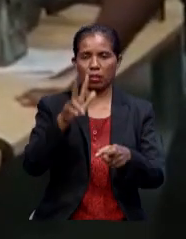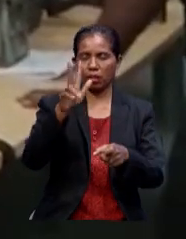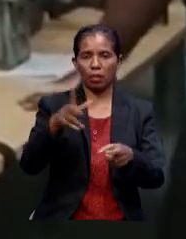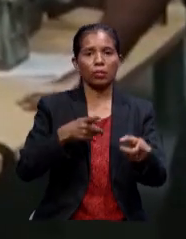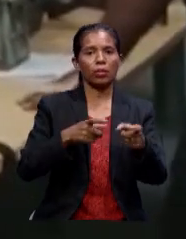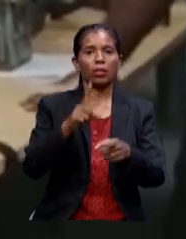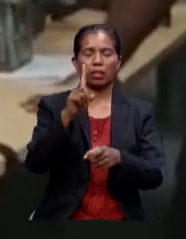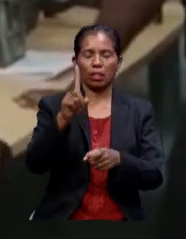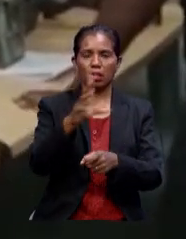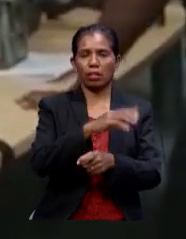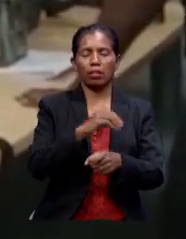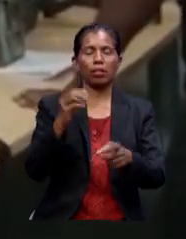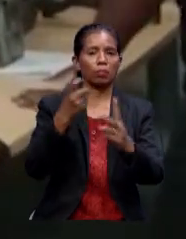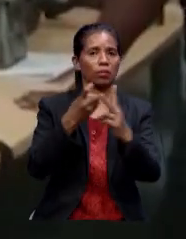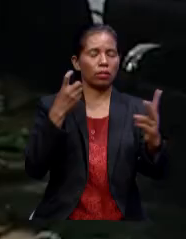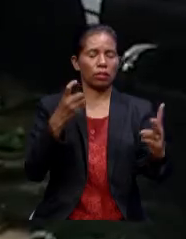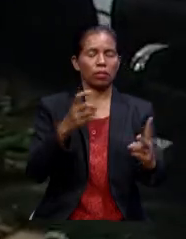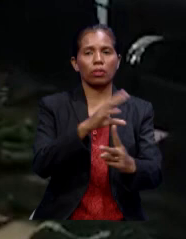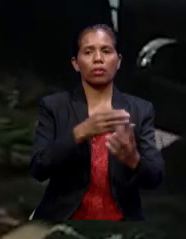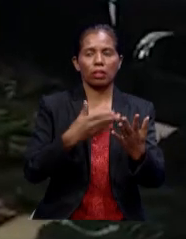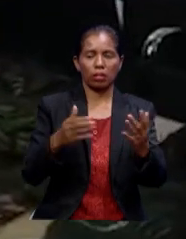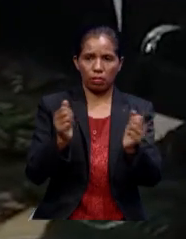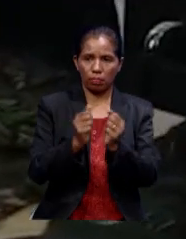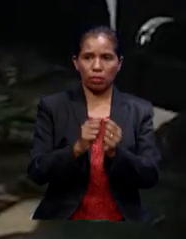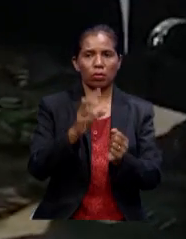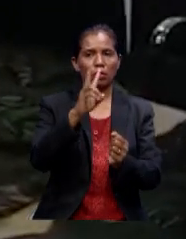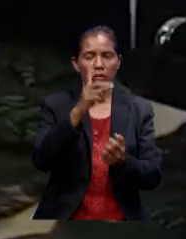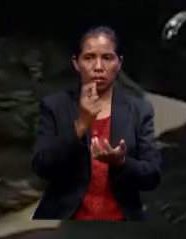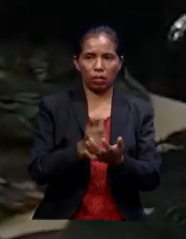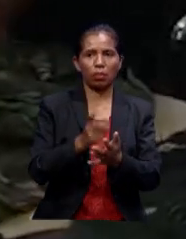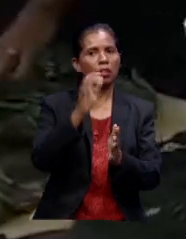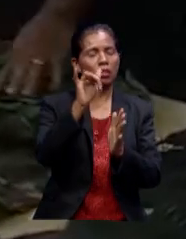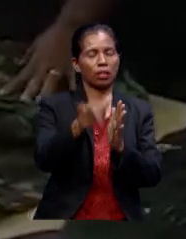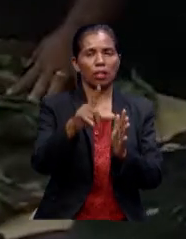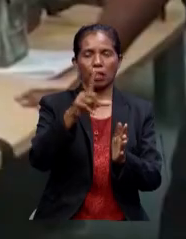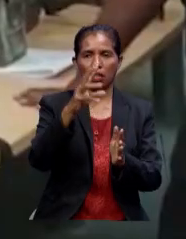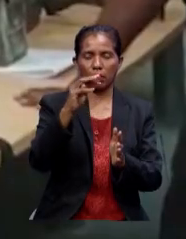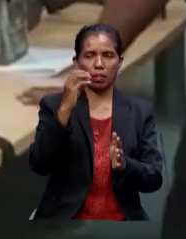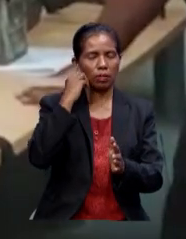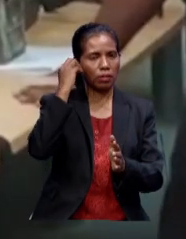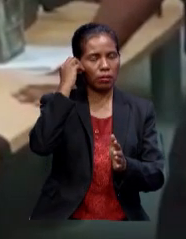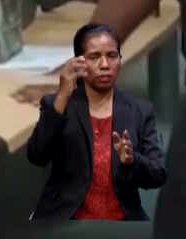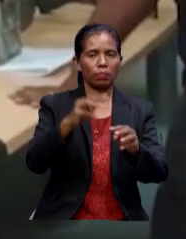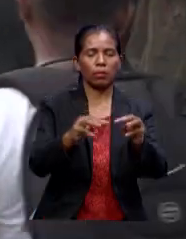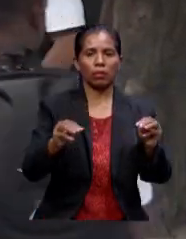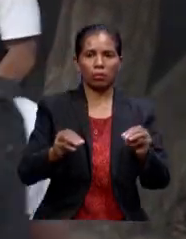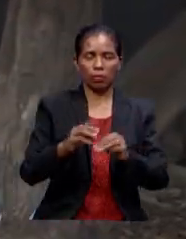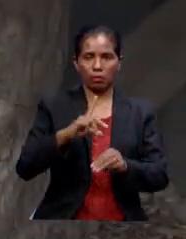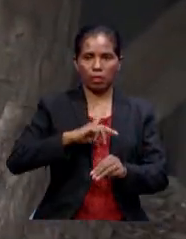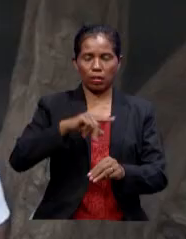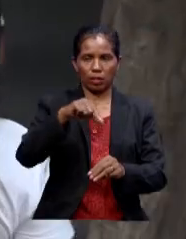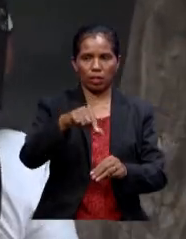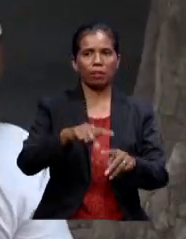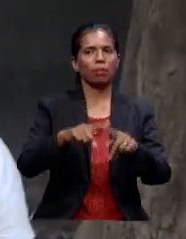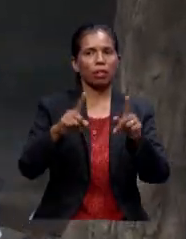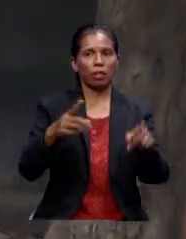ida, quilat rama ida, ou munições rihun rua resing, neberai hela e RLM em residência e em município Likisá. Mas beha